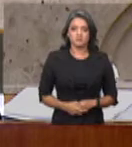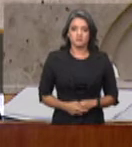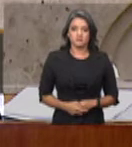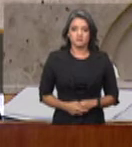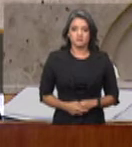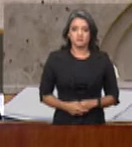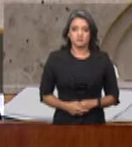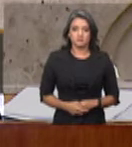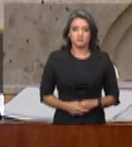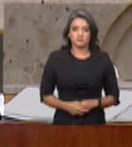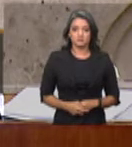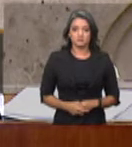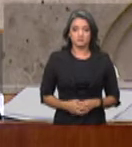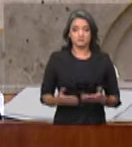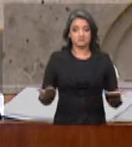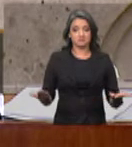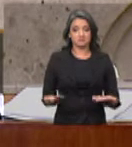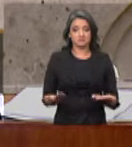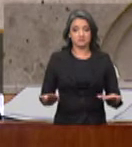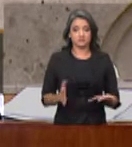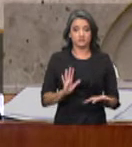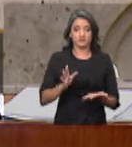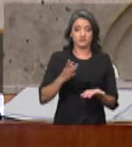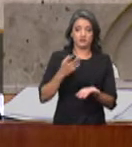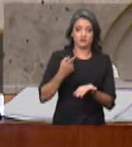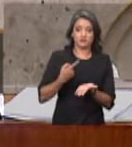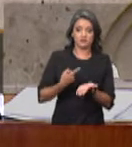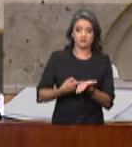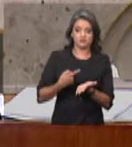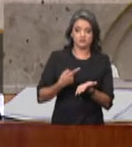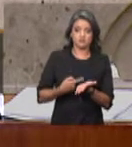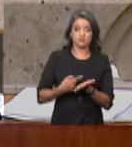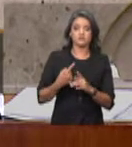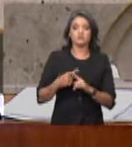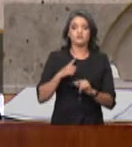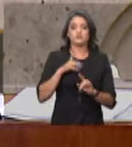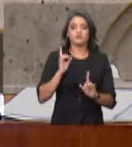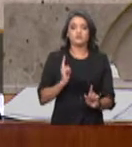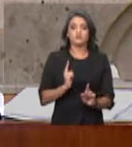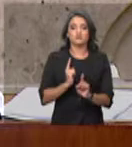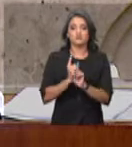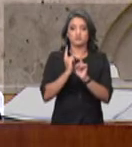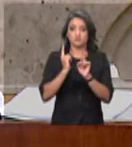hoje nós temos todos os compromissos Considerando o ministro